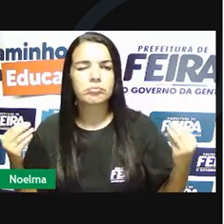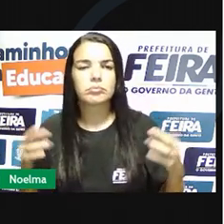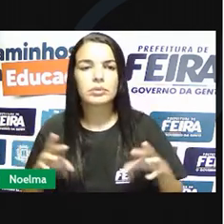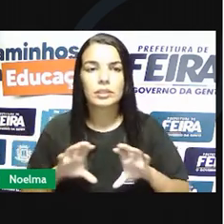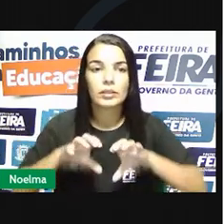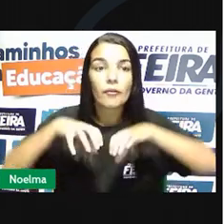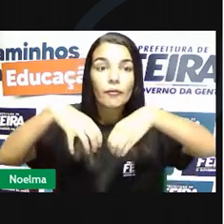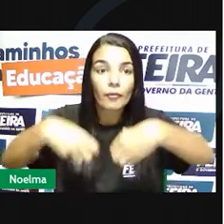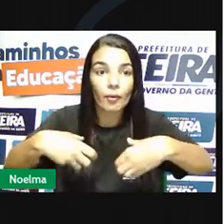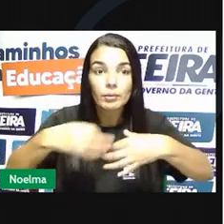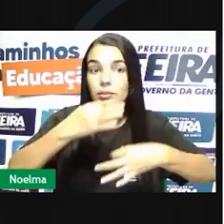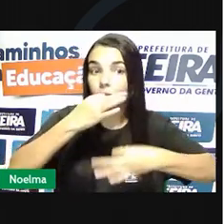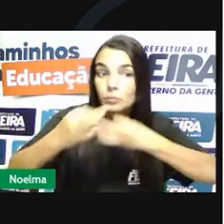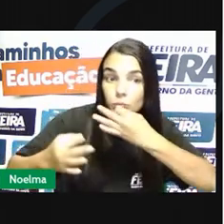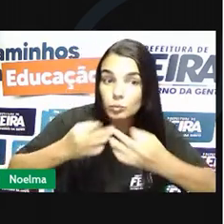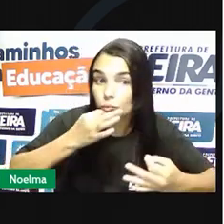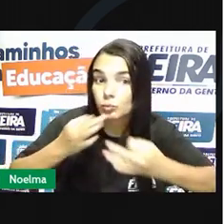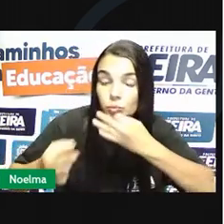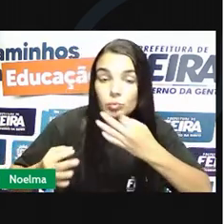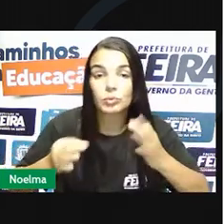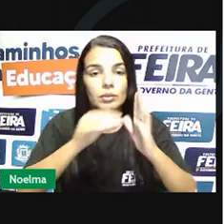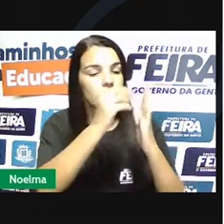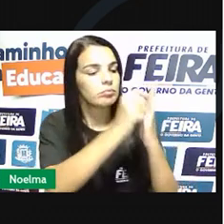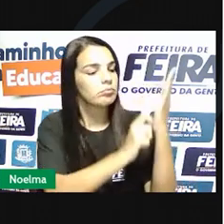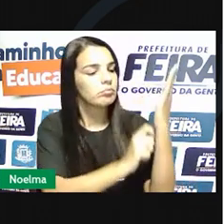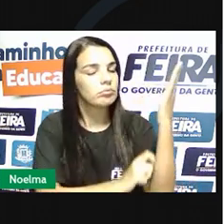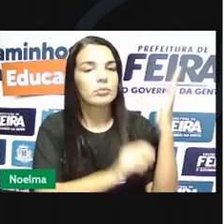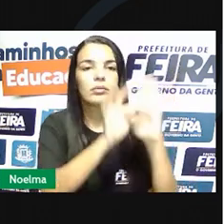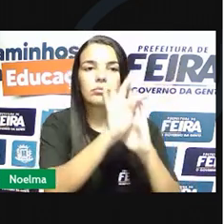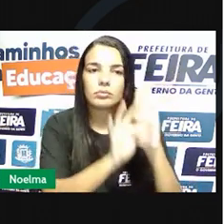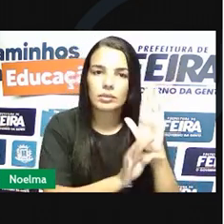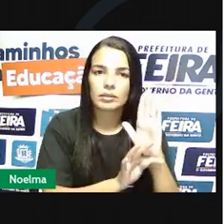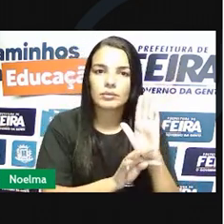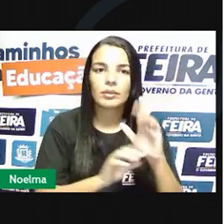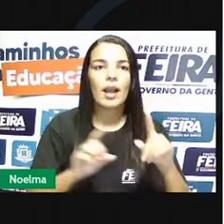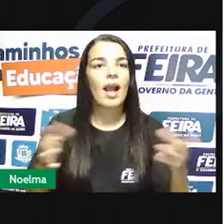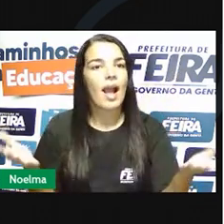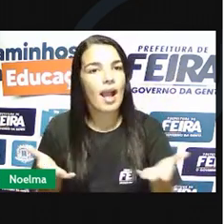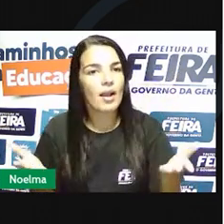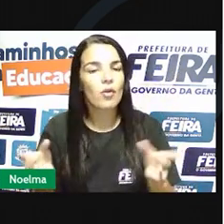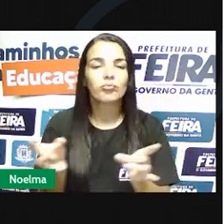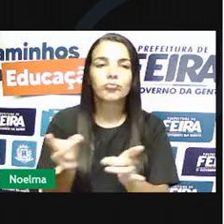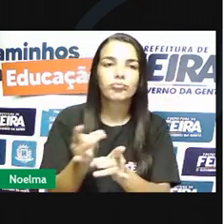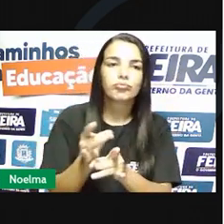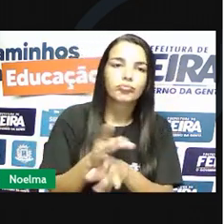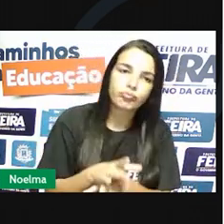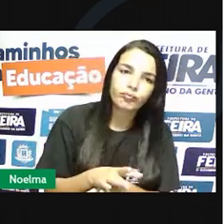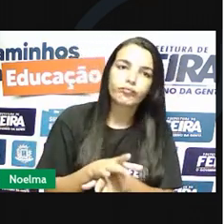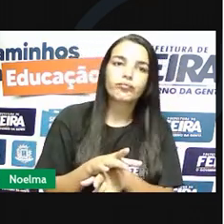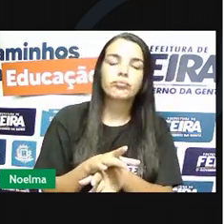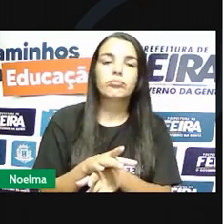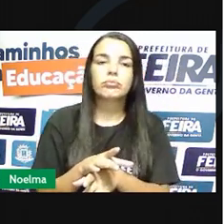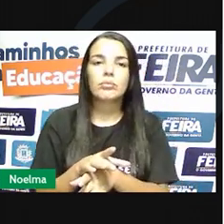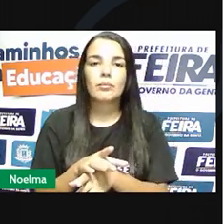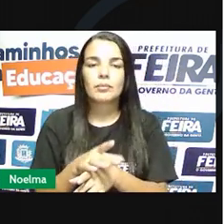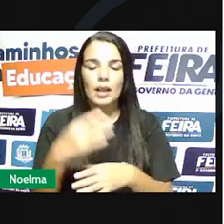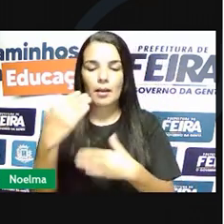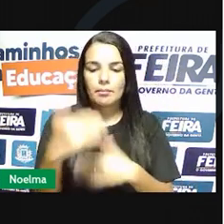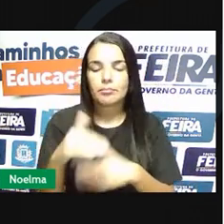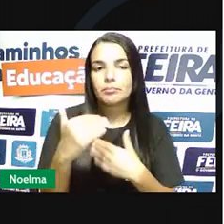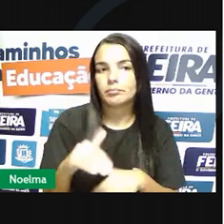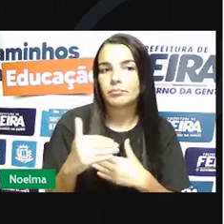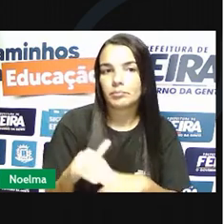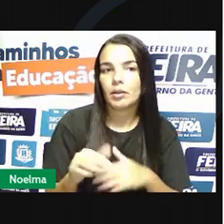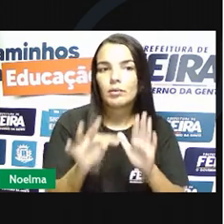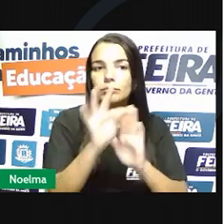Vamos sustentar a nossa opinião. Ah, fez toda essa parte? Aí vai para a conclusão. Pensando aí na redação do Enem, eu já falei sobre isso na